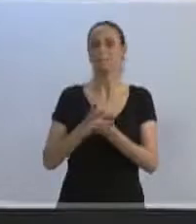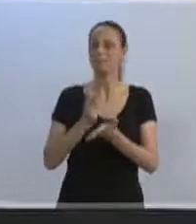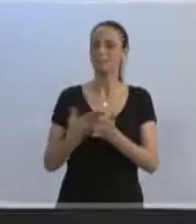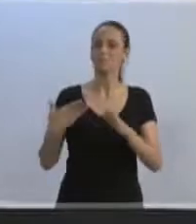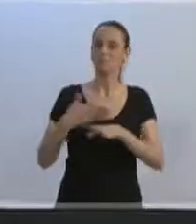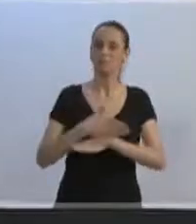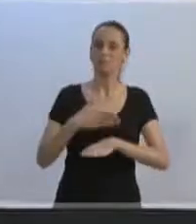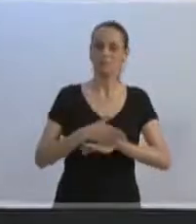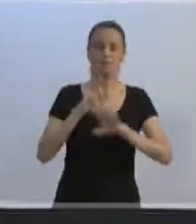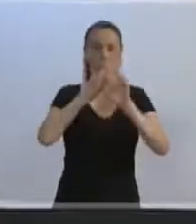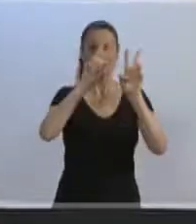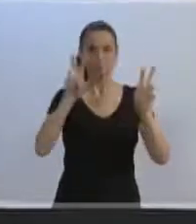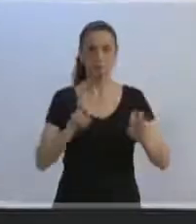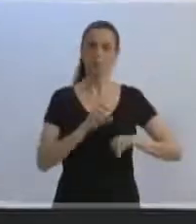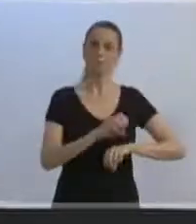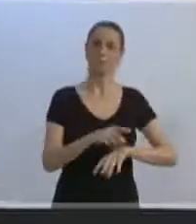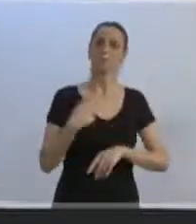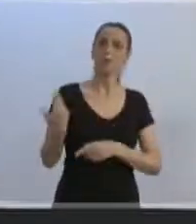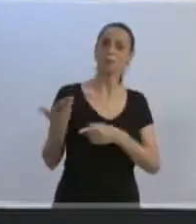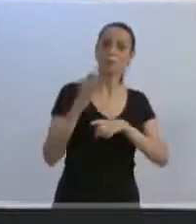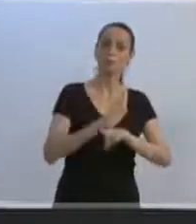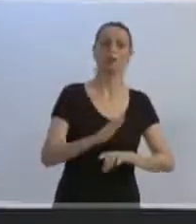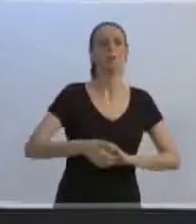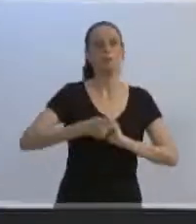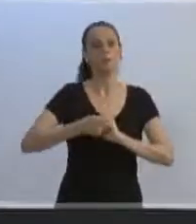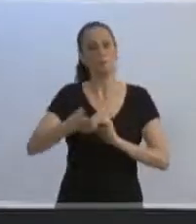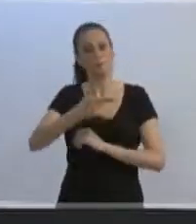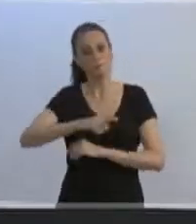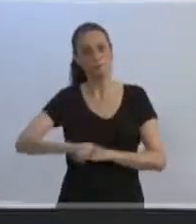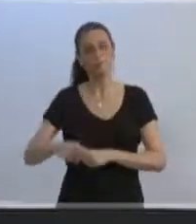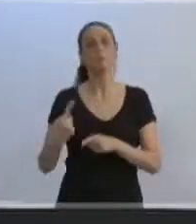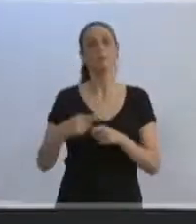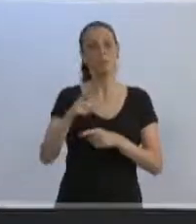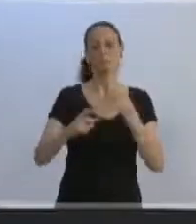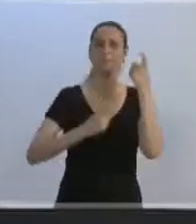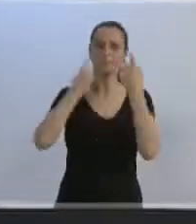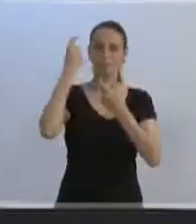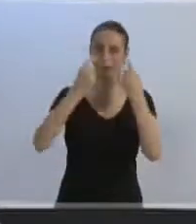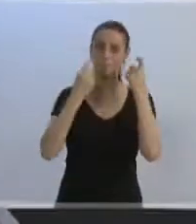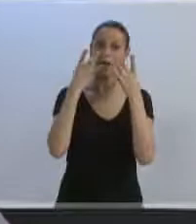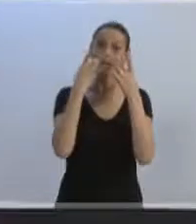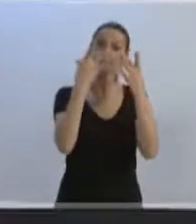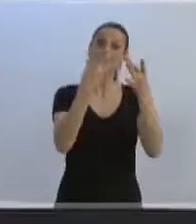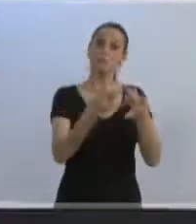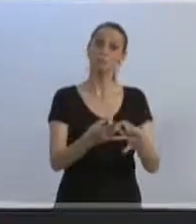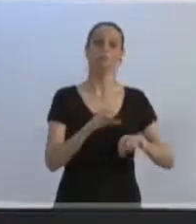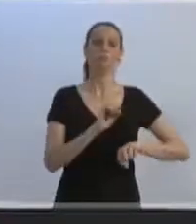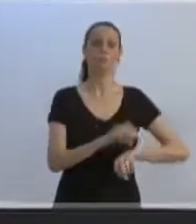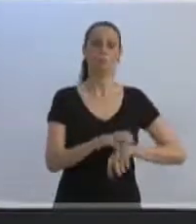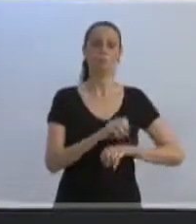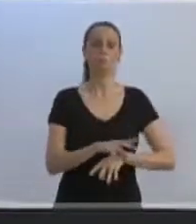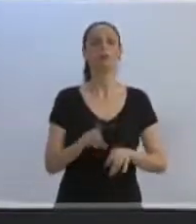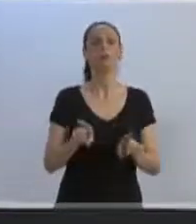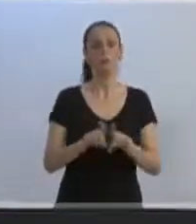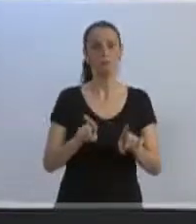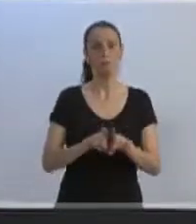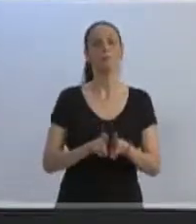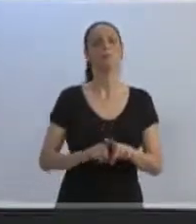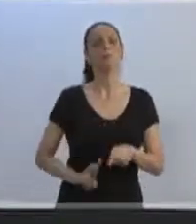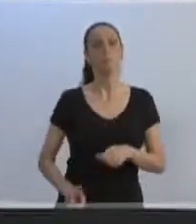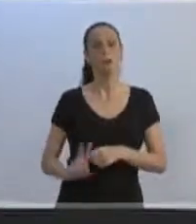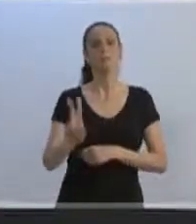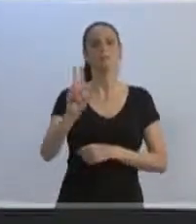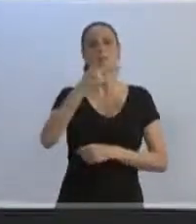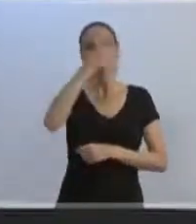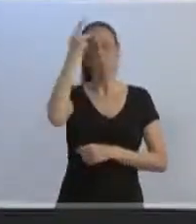puder nessas causas para poder ajudar e parabéns mais uma vez que o senhor realmente se preocupar em olhar e dar voz a quem realmente muitas vezes